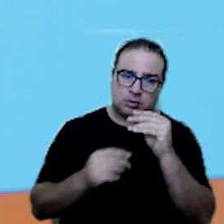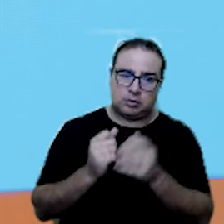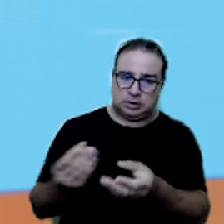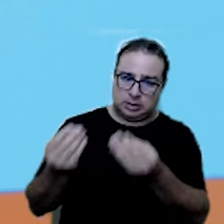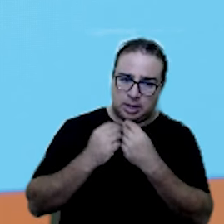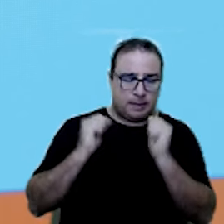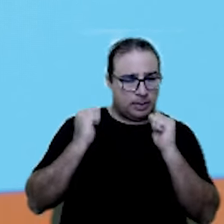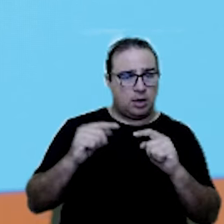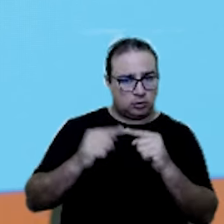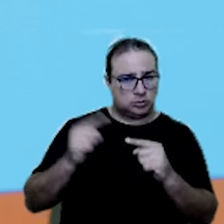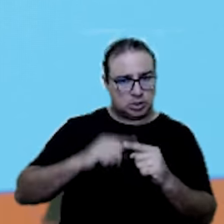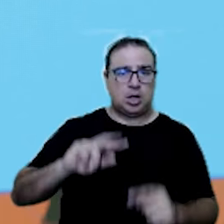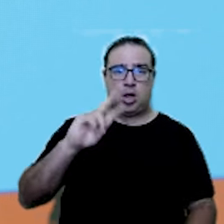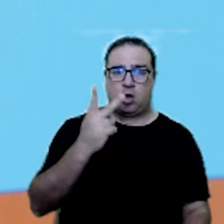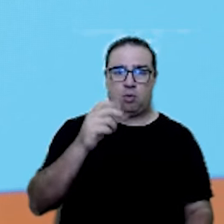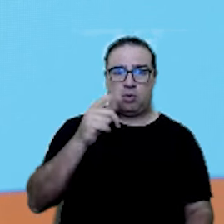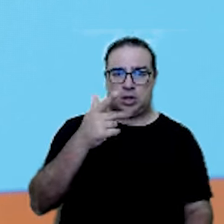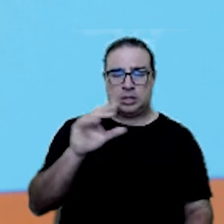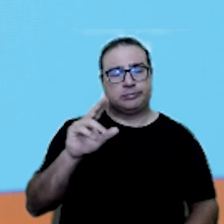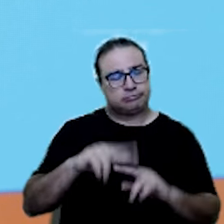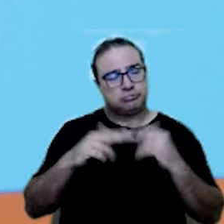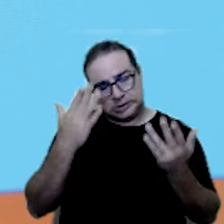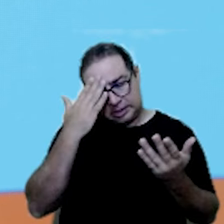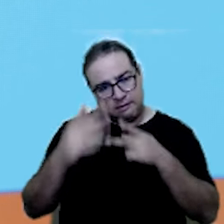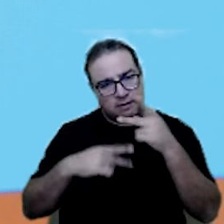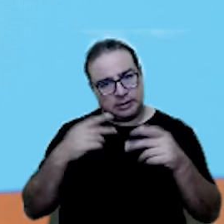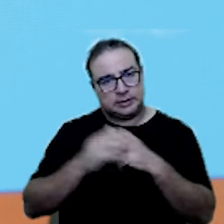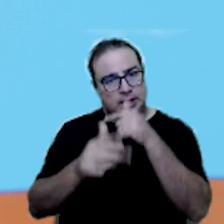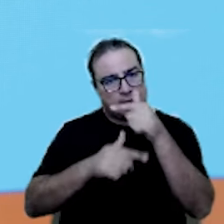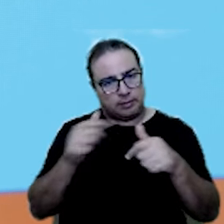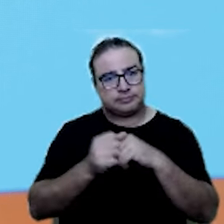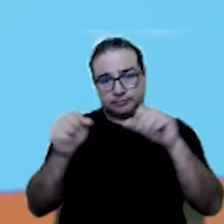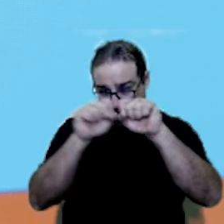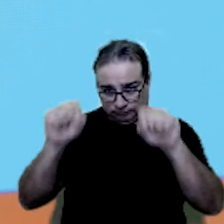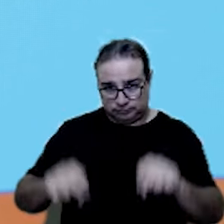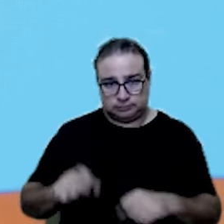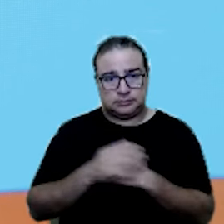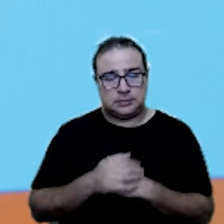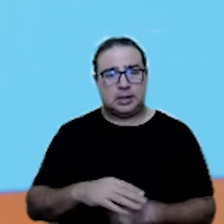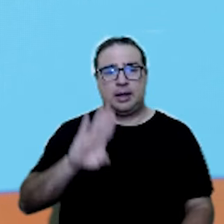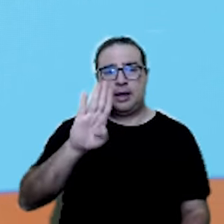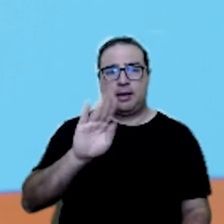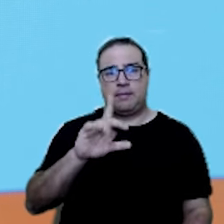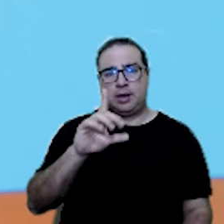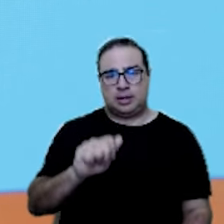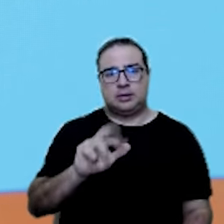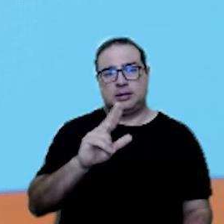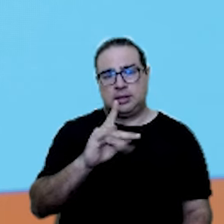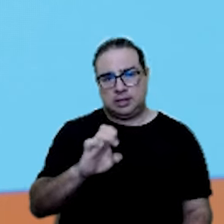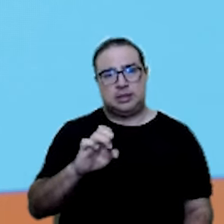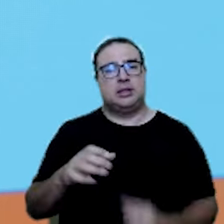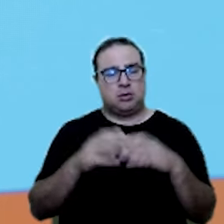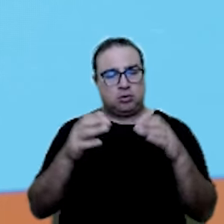essa versão essa possibilidade de homologação embora né que a gente fala né tá trabalhando com um sistema que é tem banda de rede tem